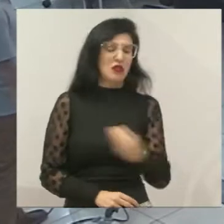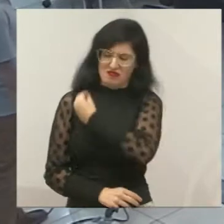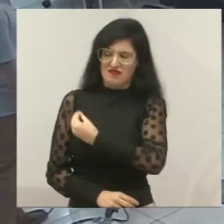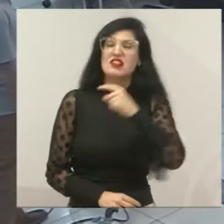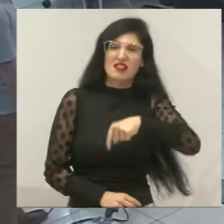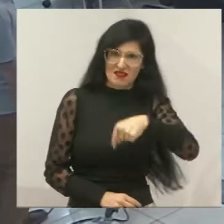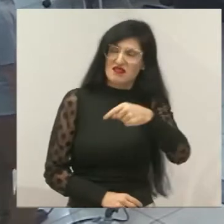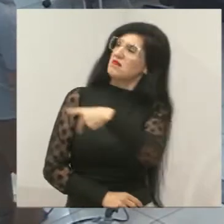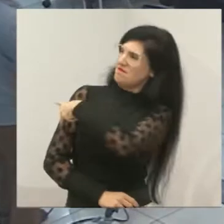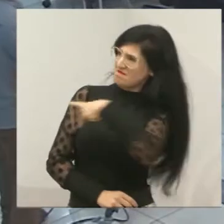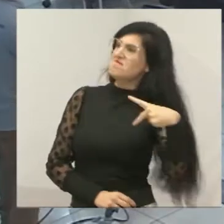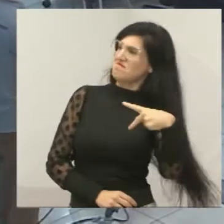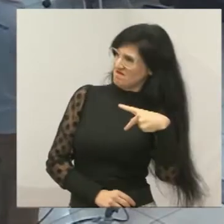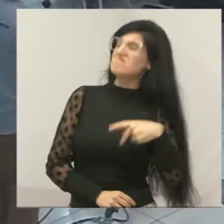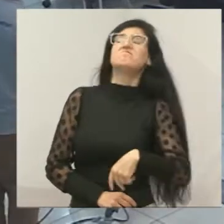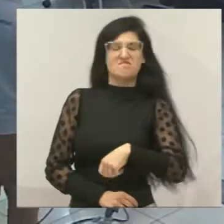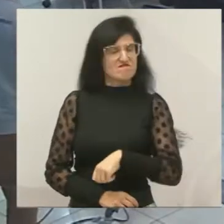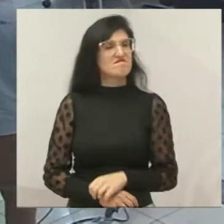presidente.